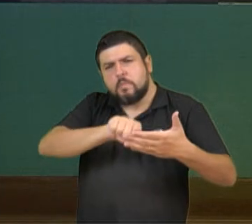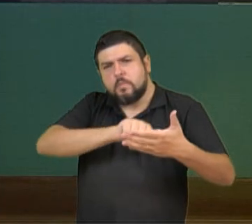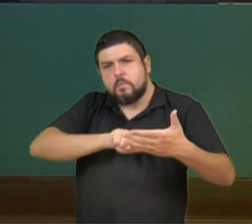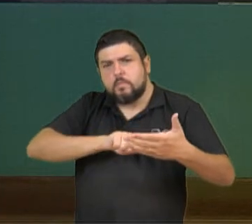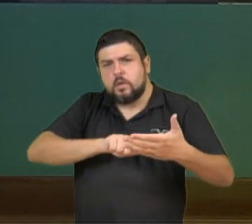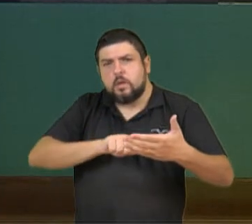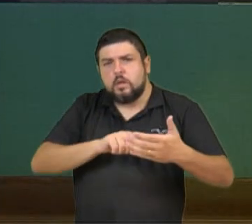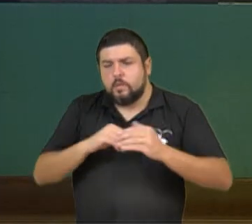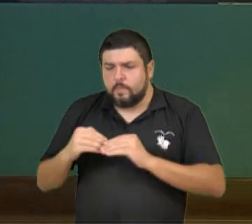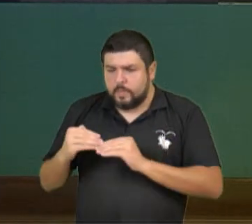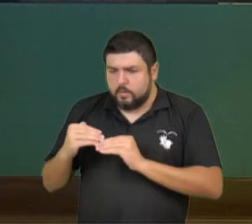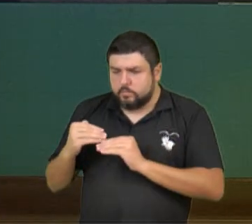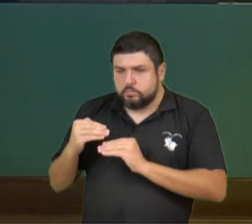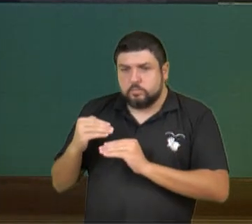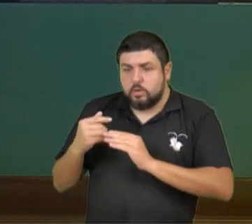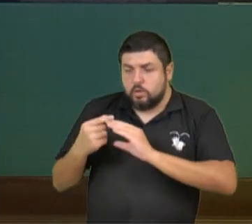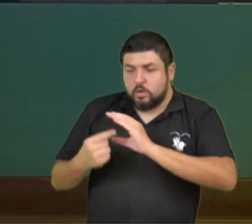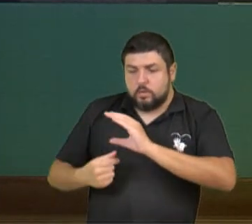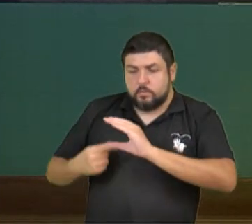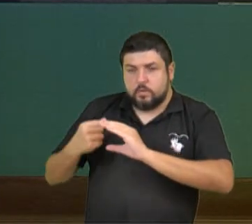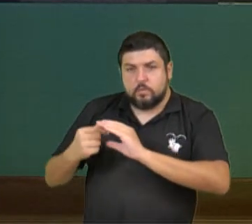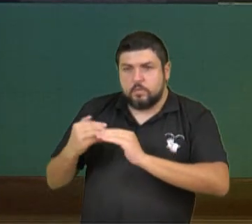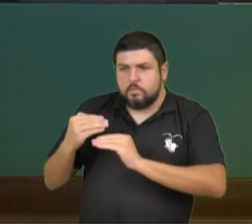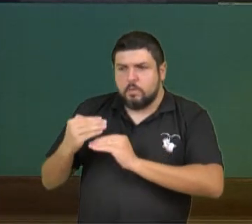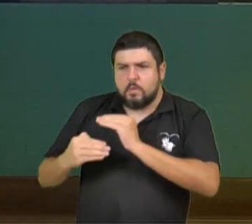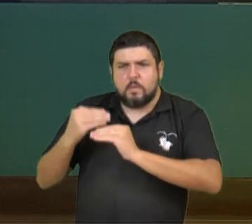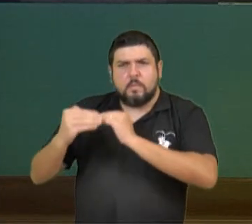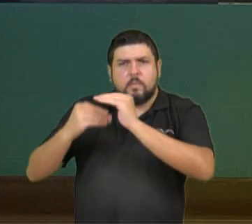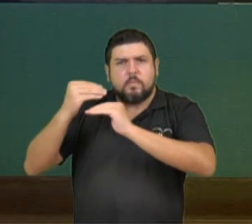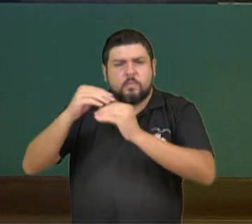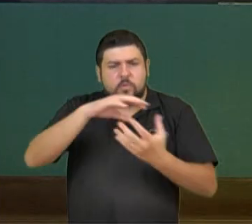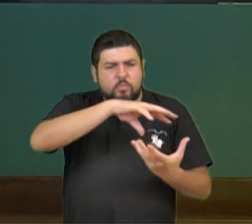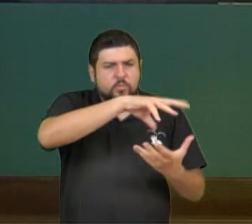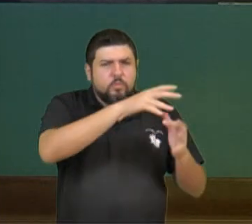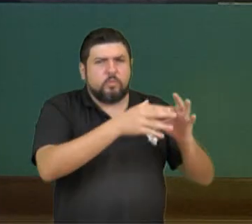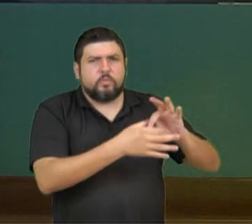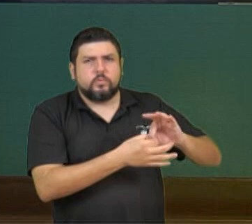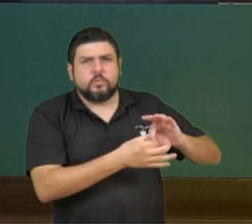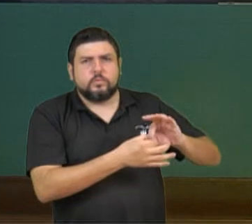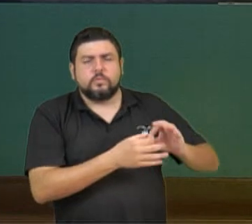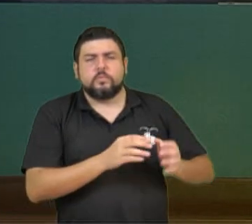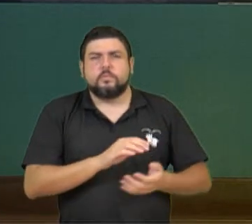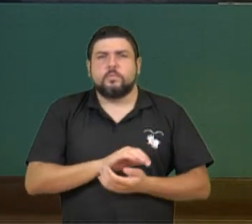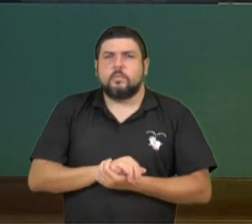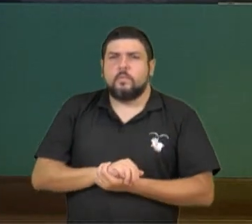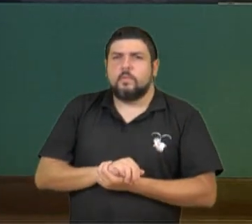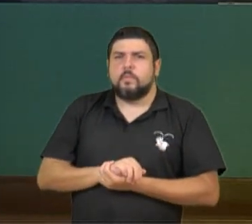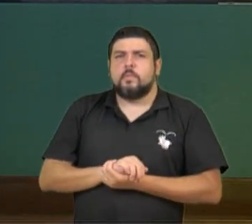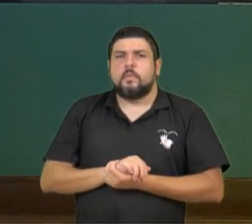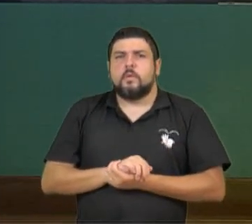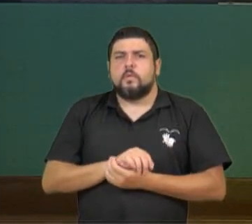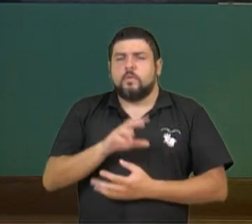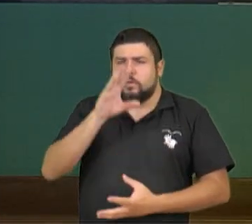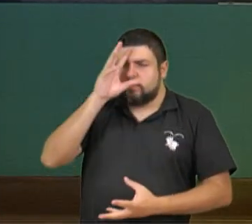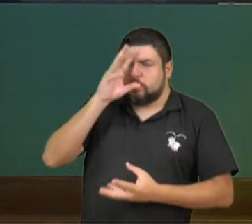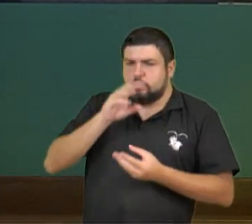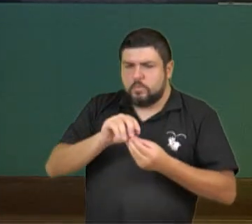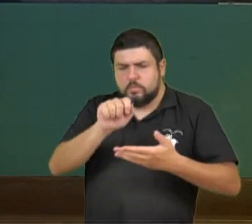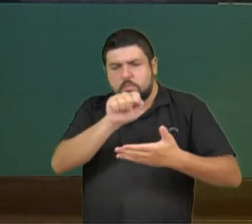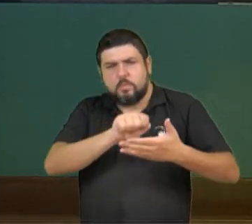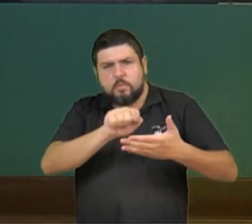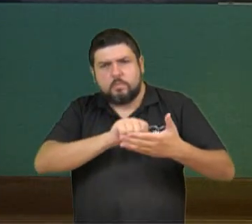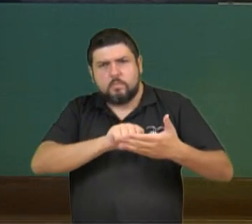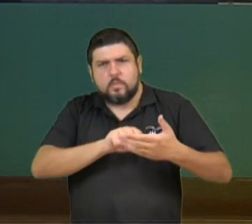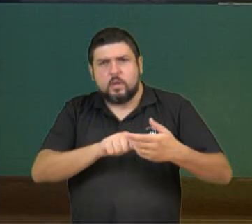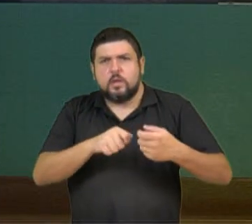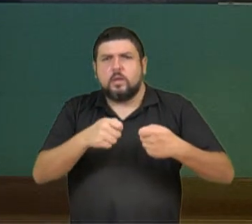ao desenvolvimento do capitalismo, sua mundialização e globalização. Assimilem aí, façam um texto, não